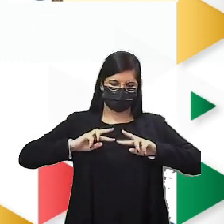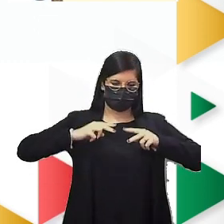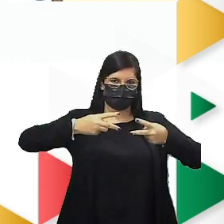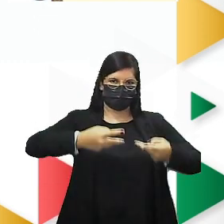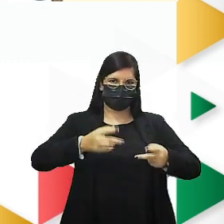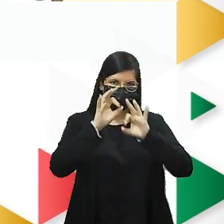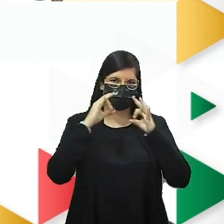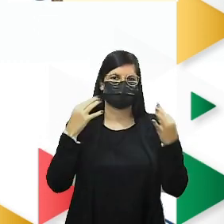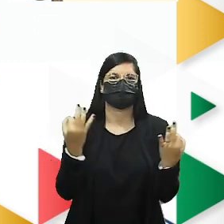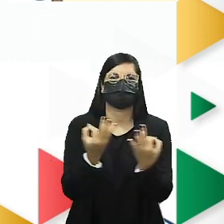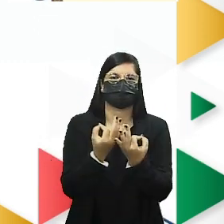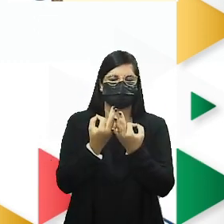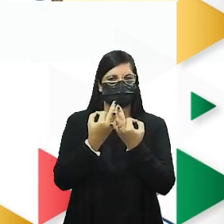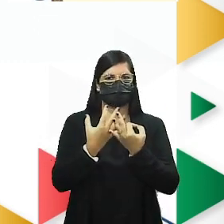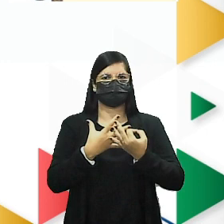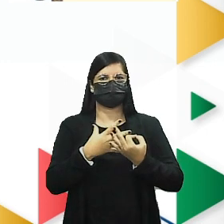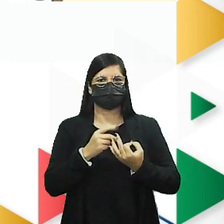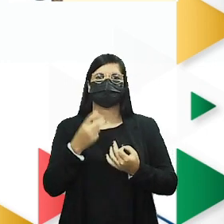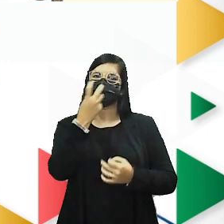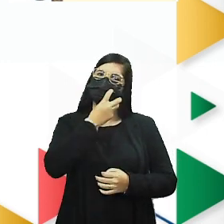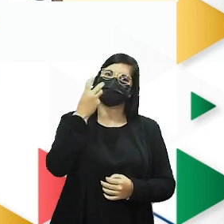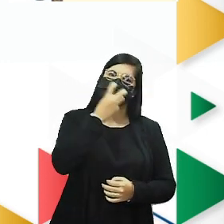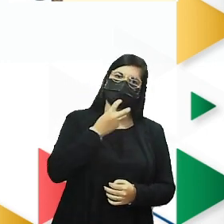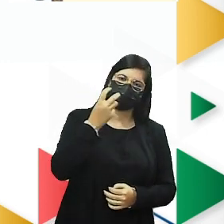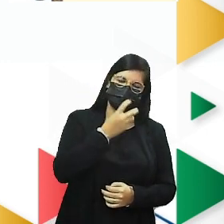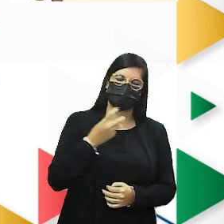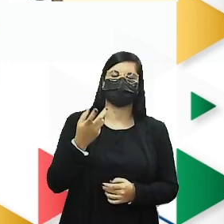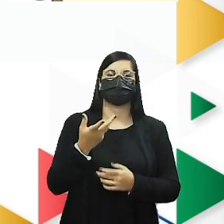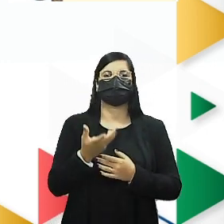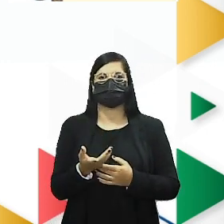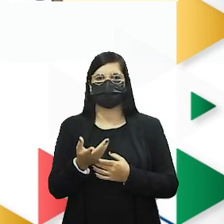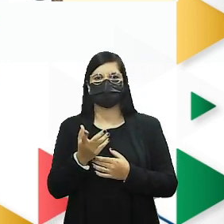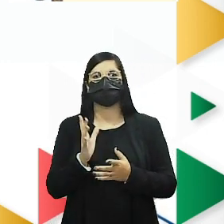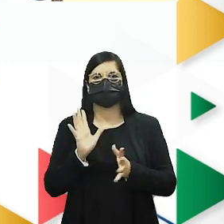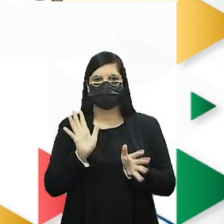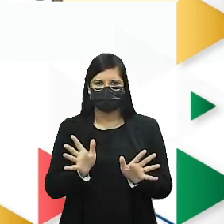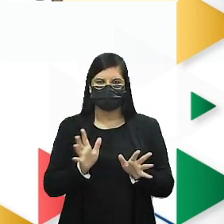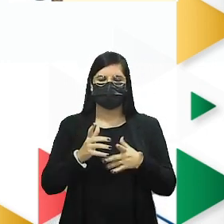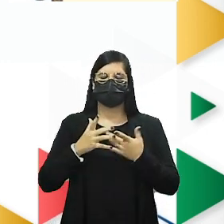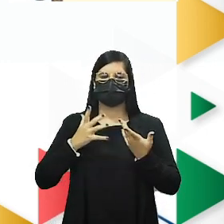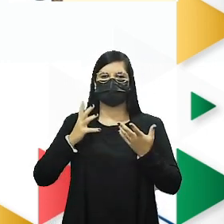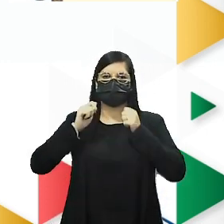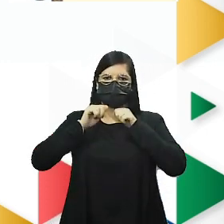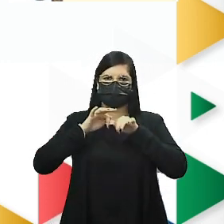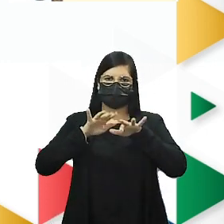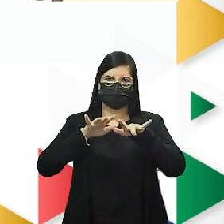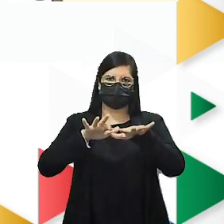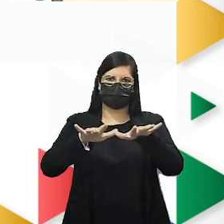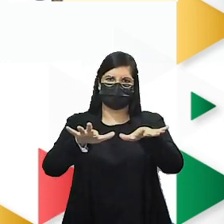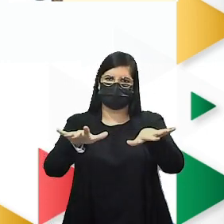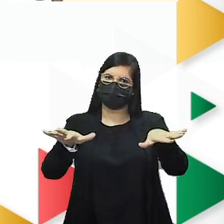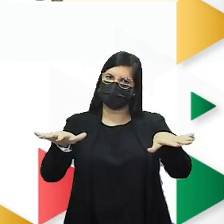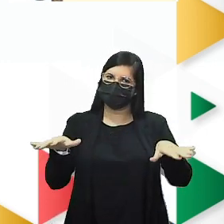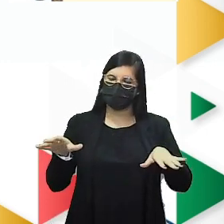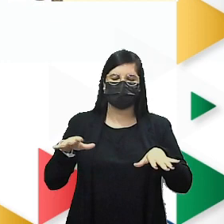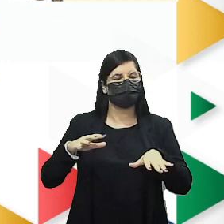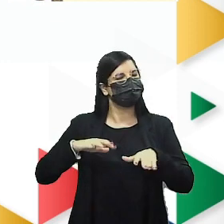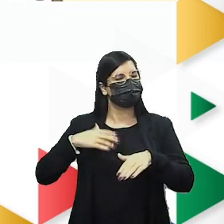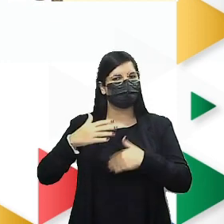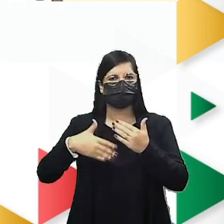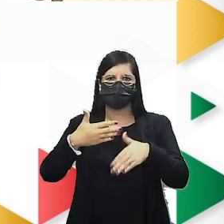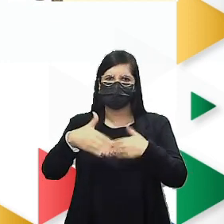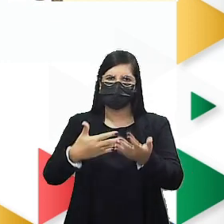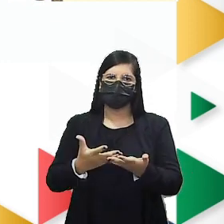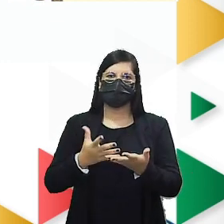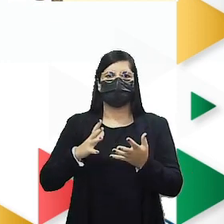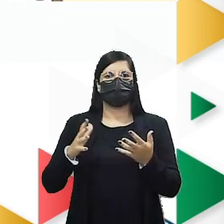para geração, são contadas oralmente, né? Enfim, que vai se perpetuando através, né,